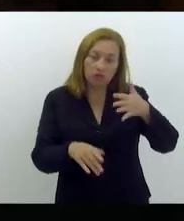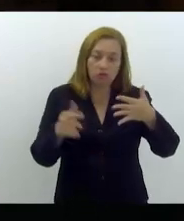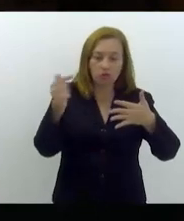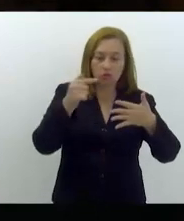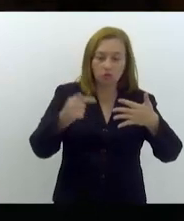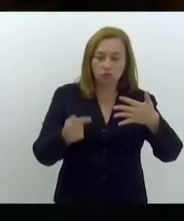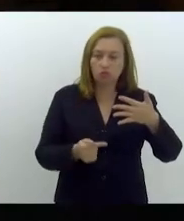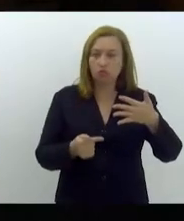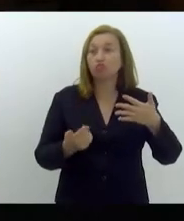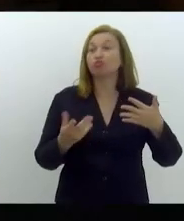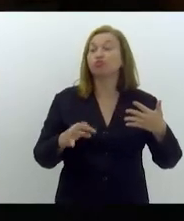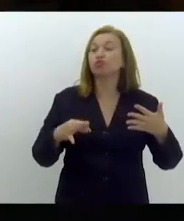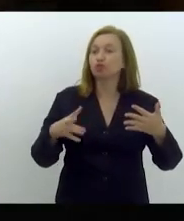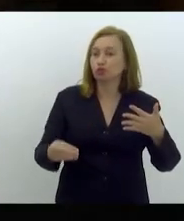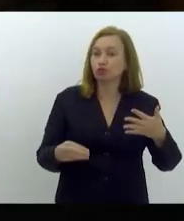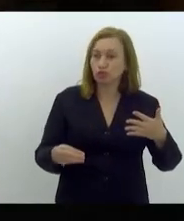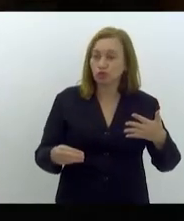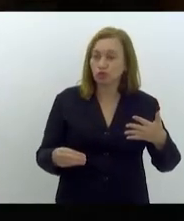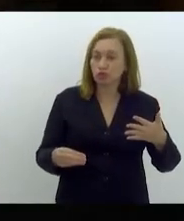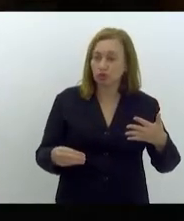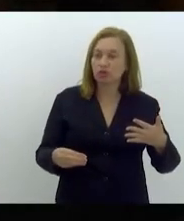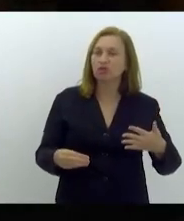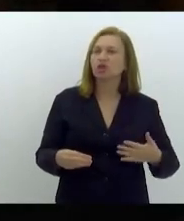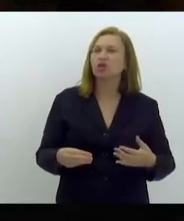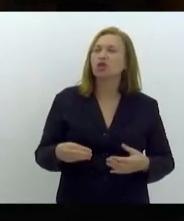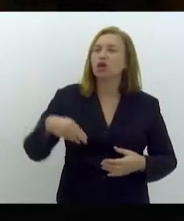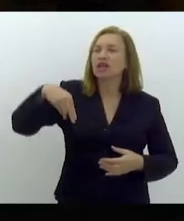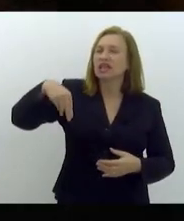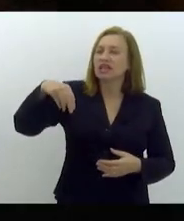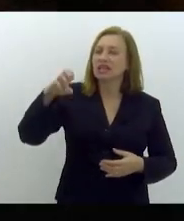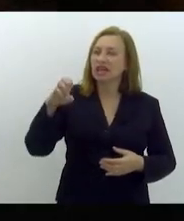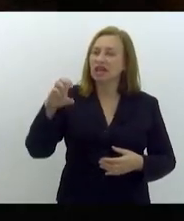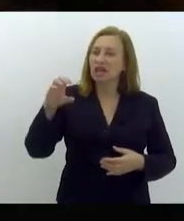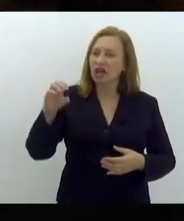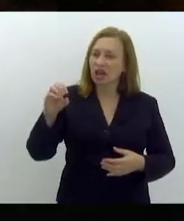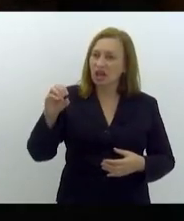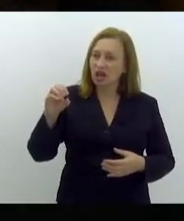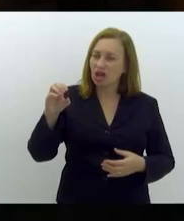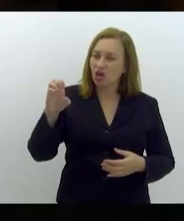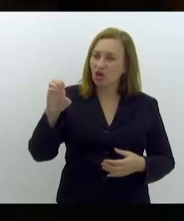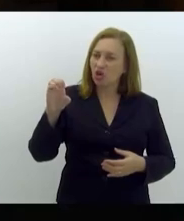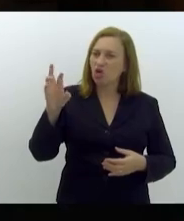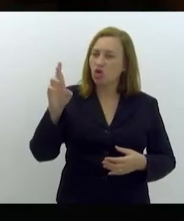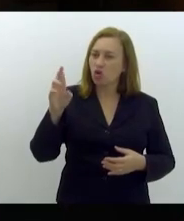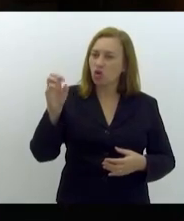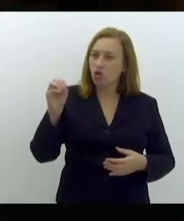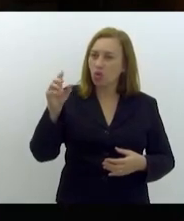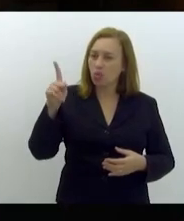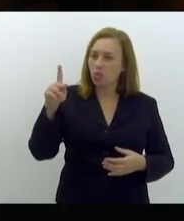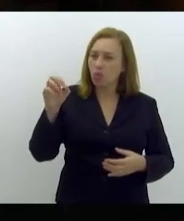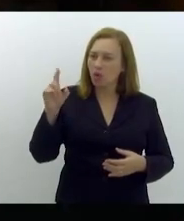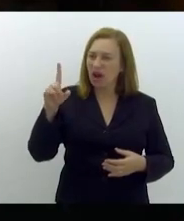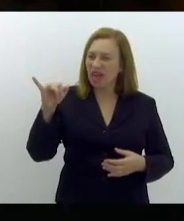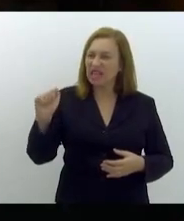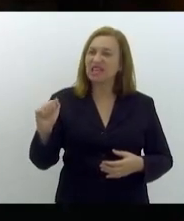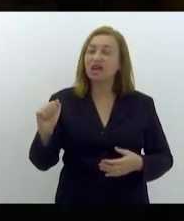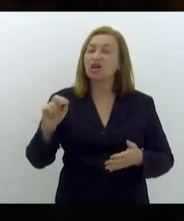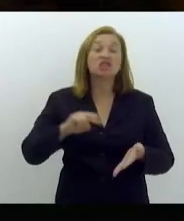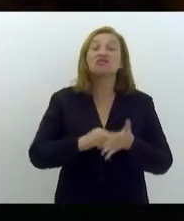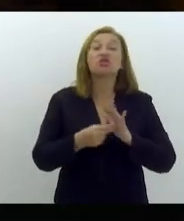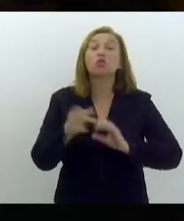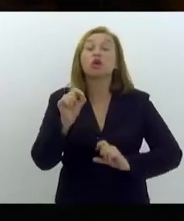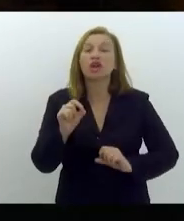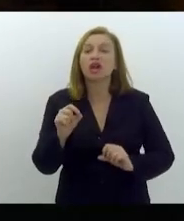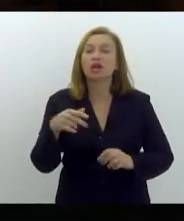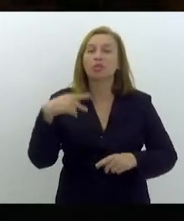organizadas na necropolítica o que que é necropolítico é a política da Morte que se não mata